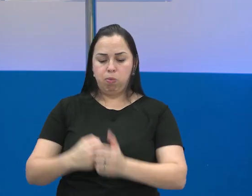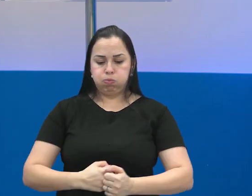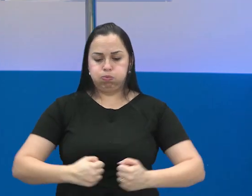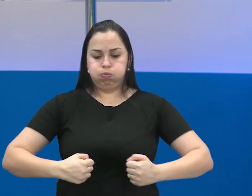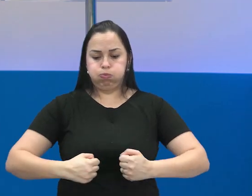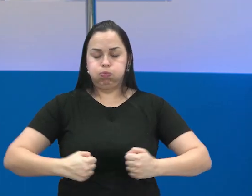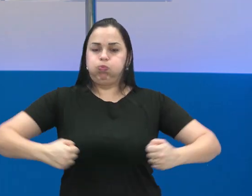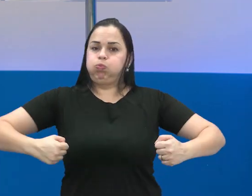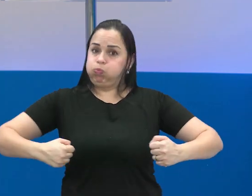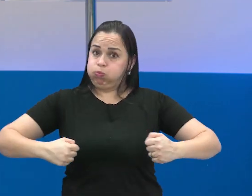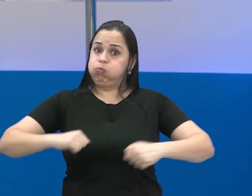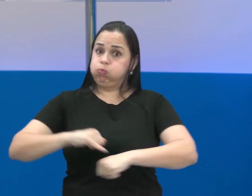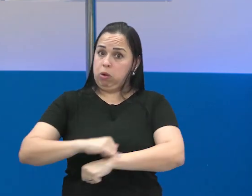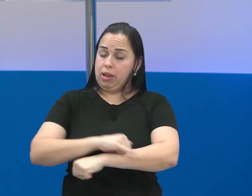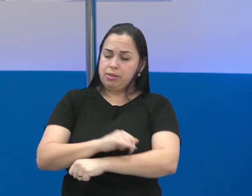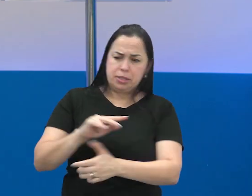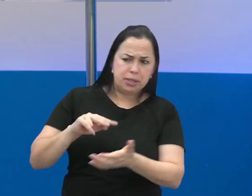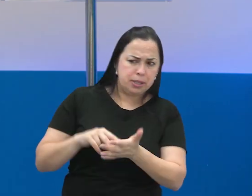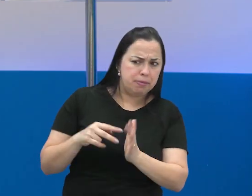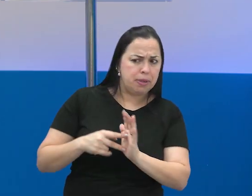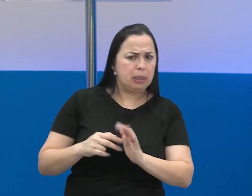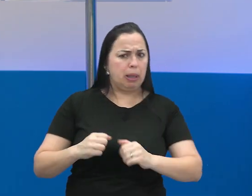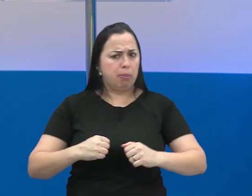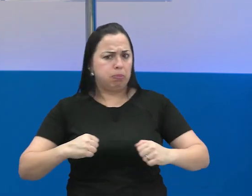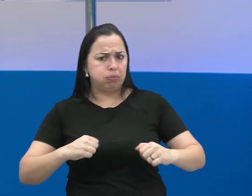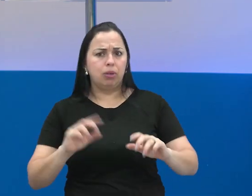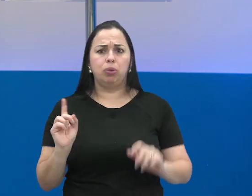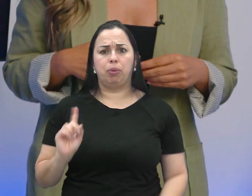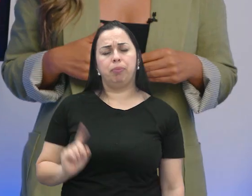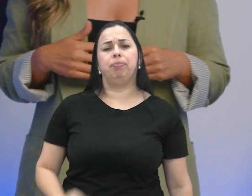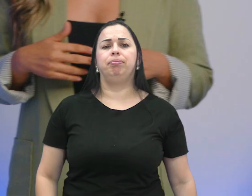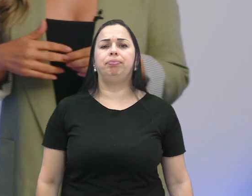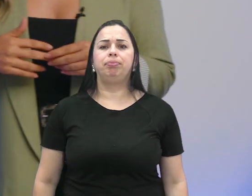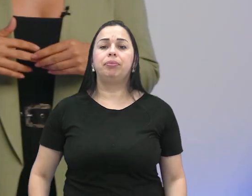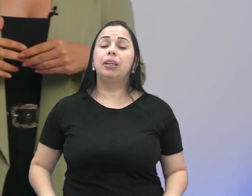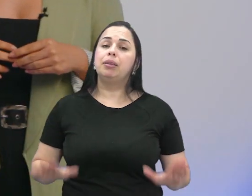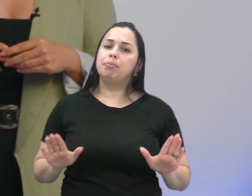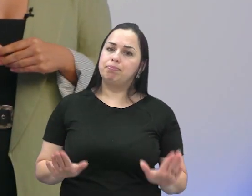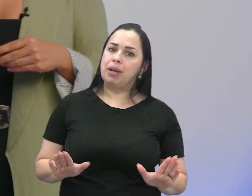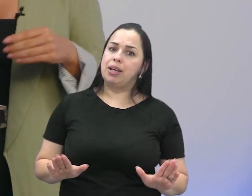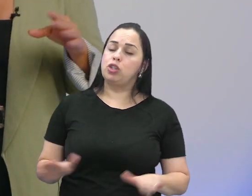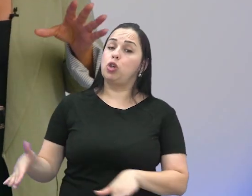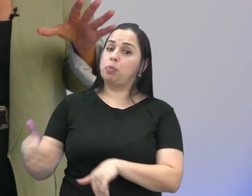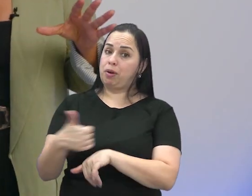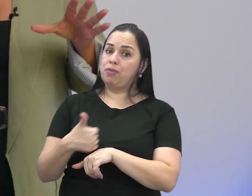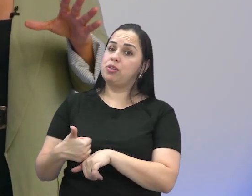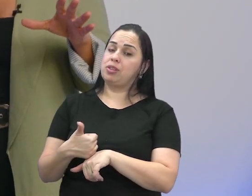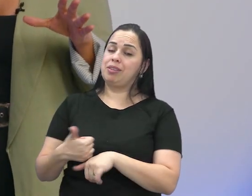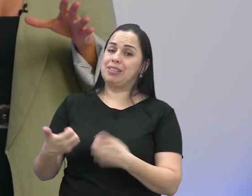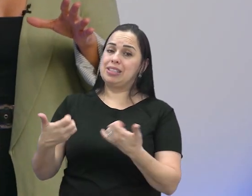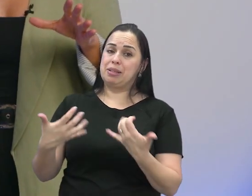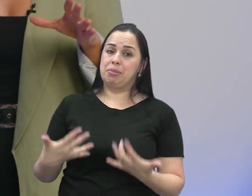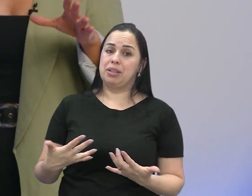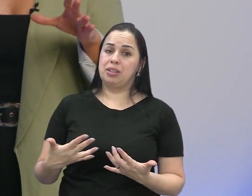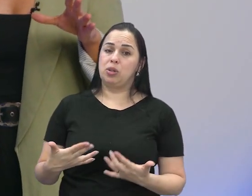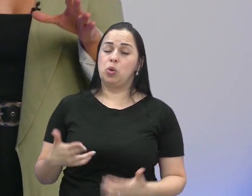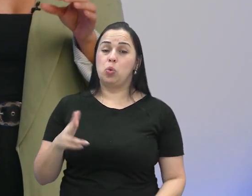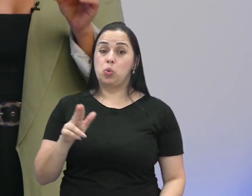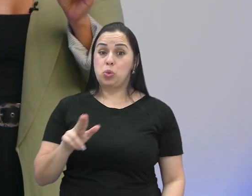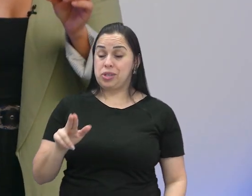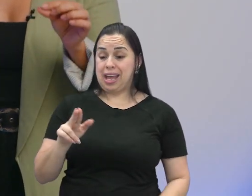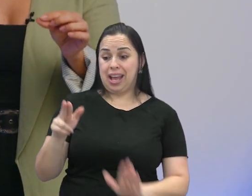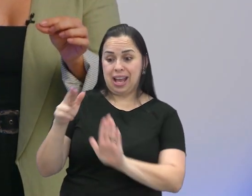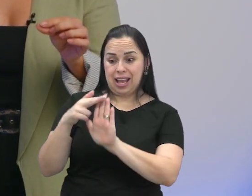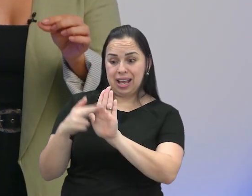para classificar se a pessoa está acima do peso. Mas especialistas afirmam que usar